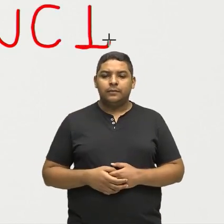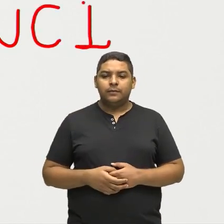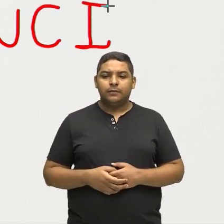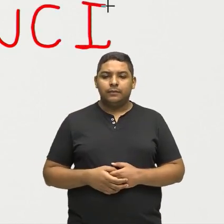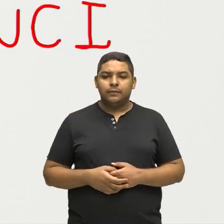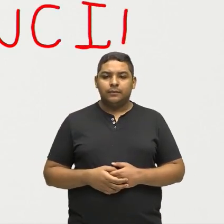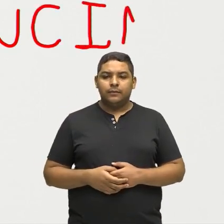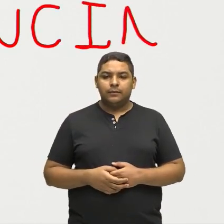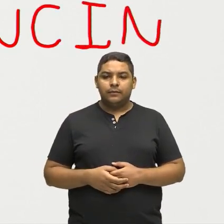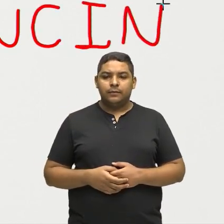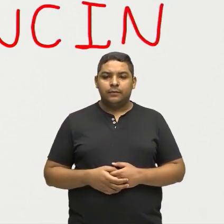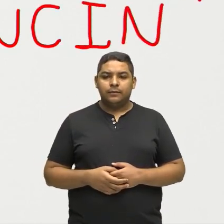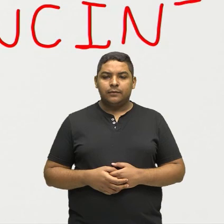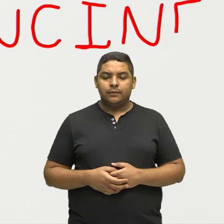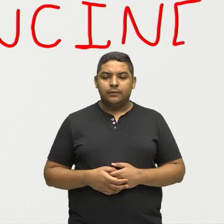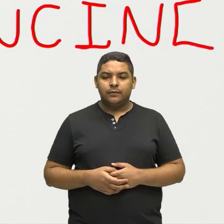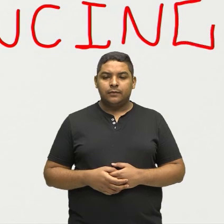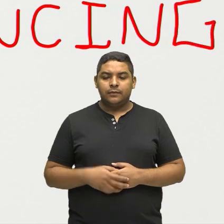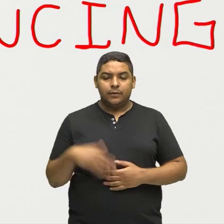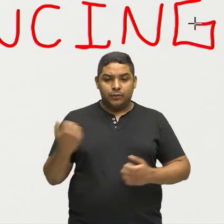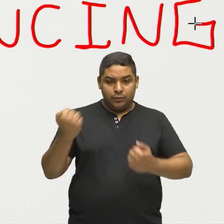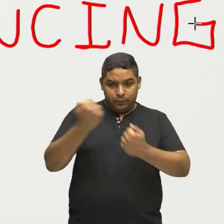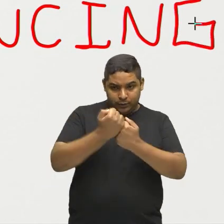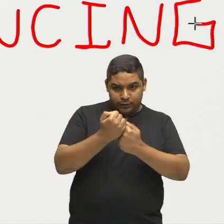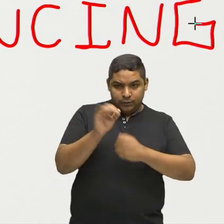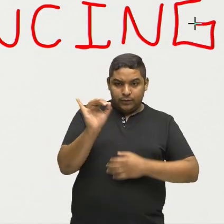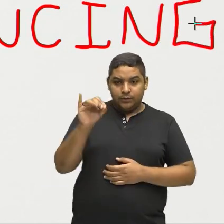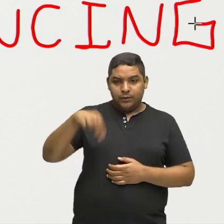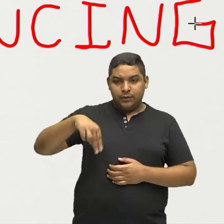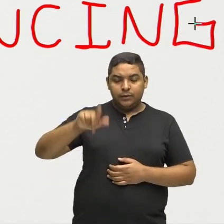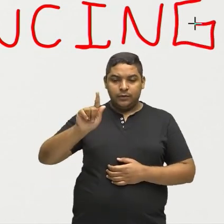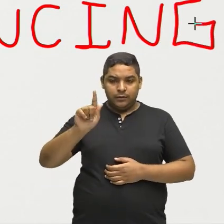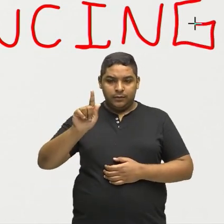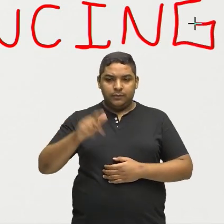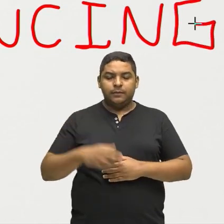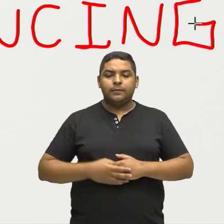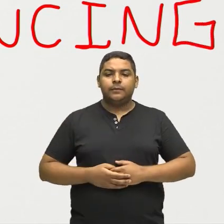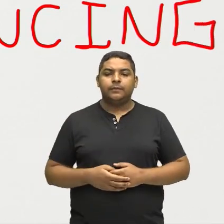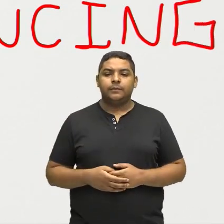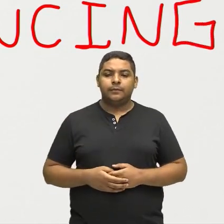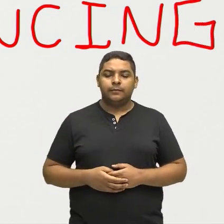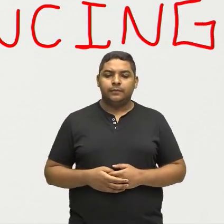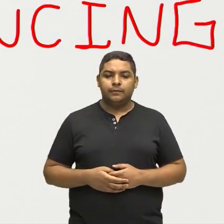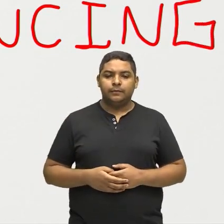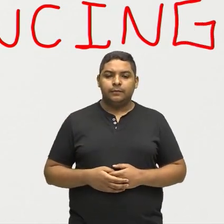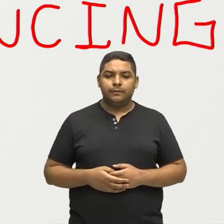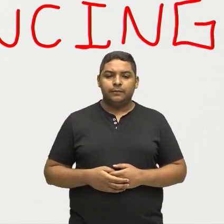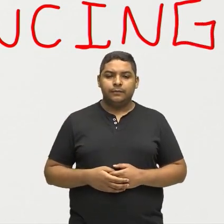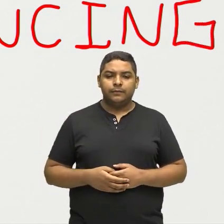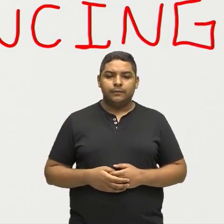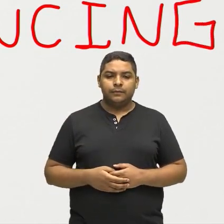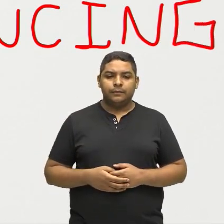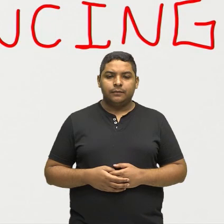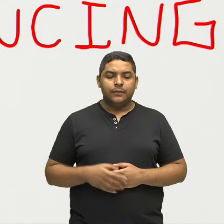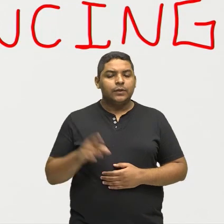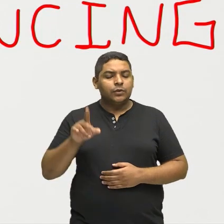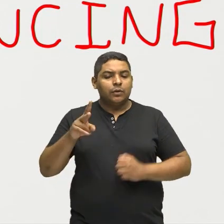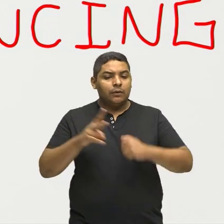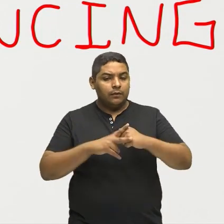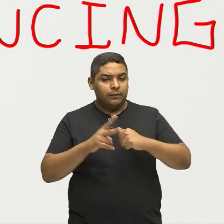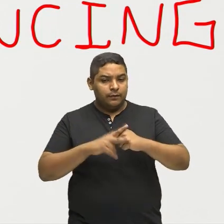no lugar dele eu coloco o ing. Então, o que faltou aqui? Só o verbo acrescido